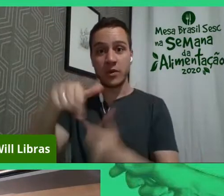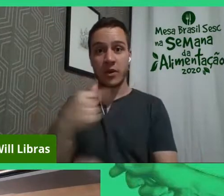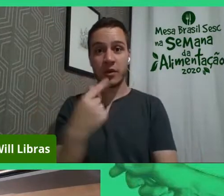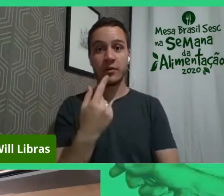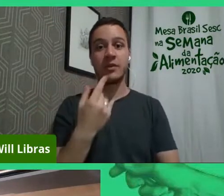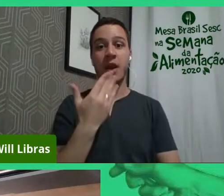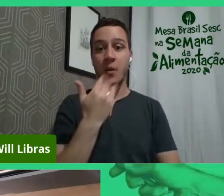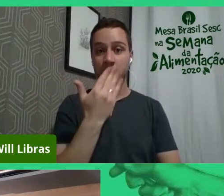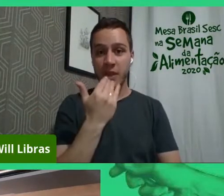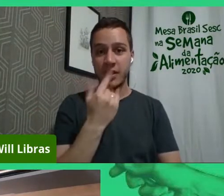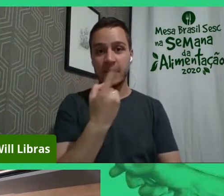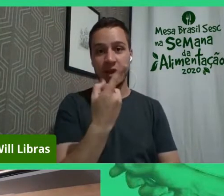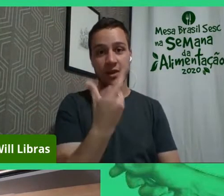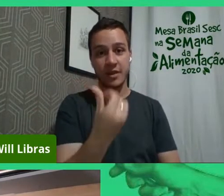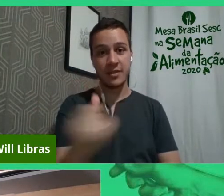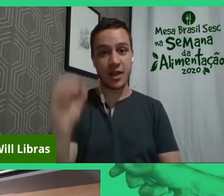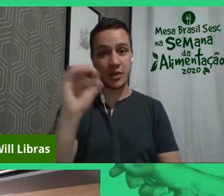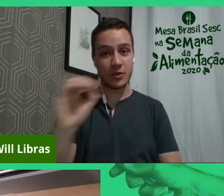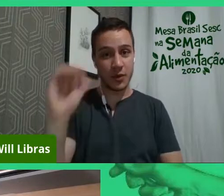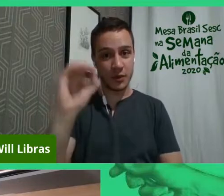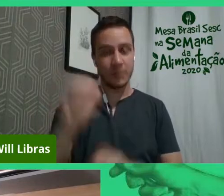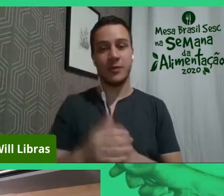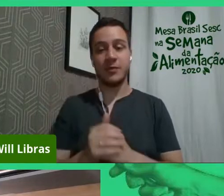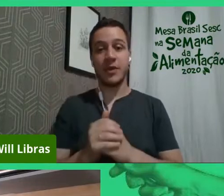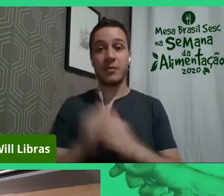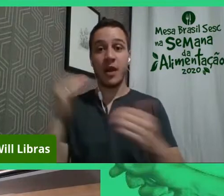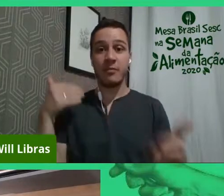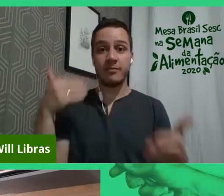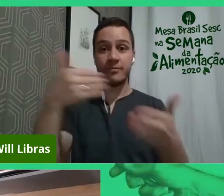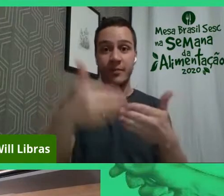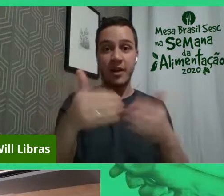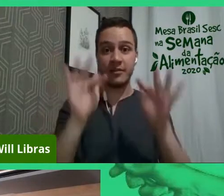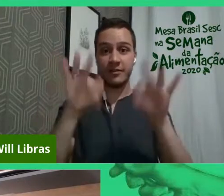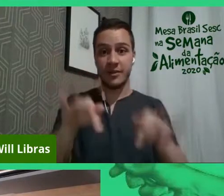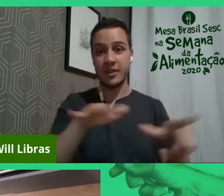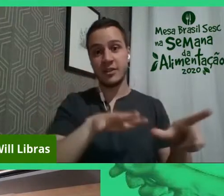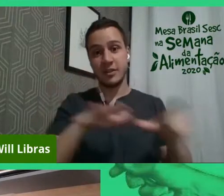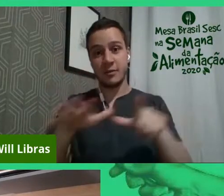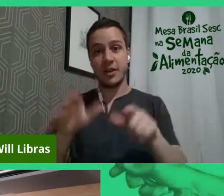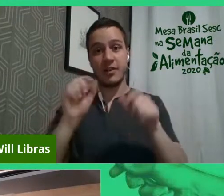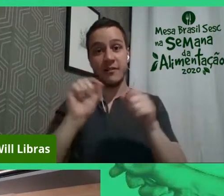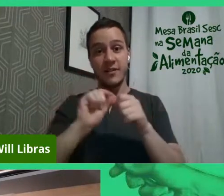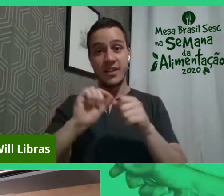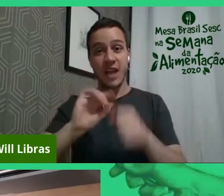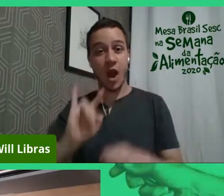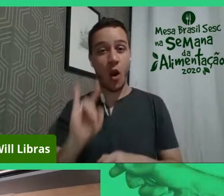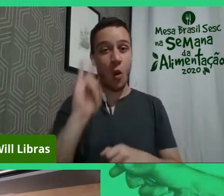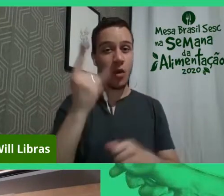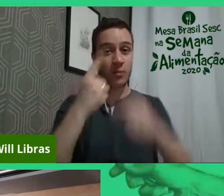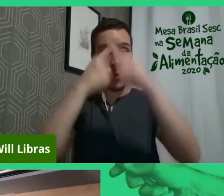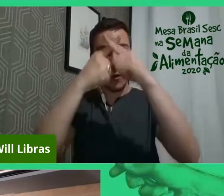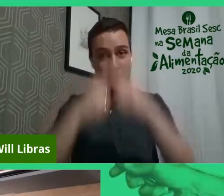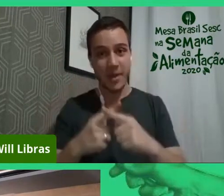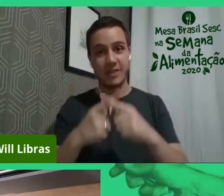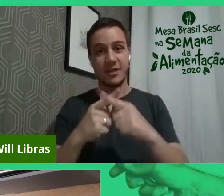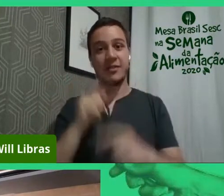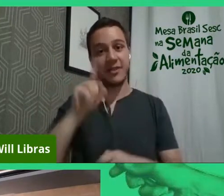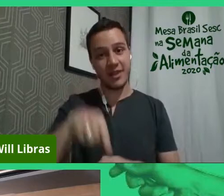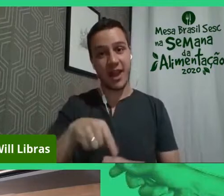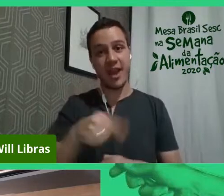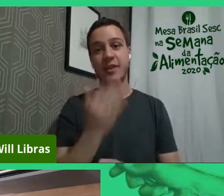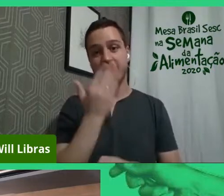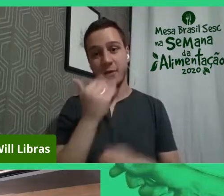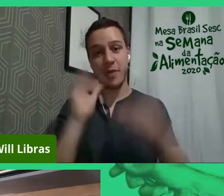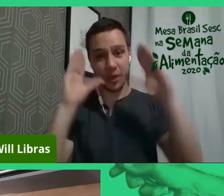Para encerrar essa semana, hoje a gente vai fazer, então, o último duelo do dia, que é o duelo do jantar.